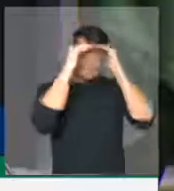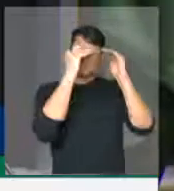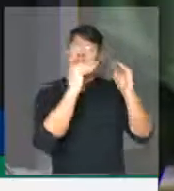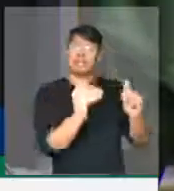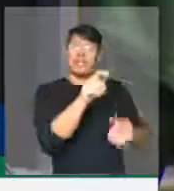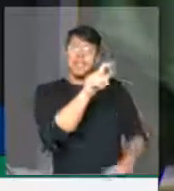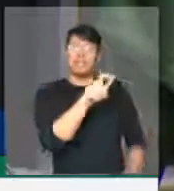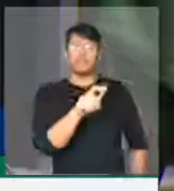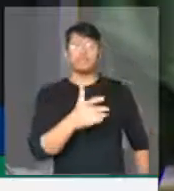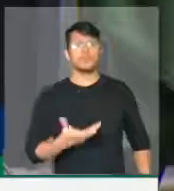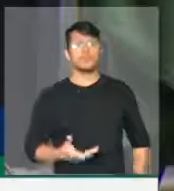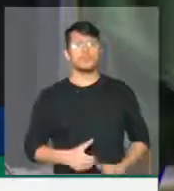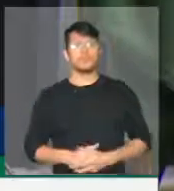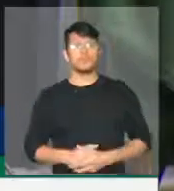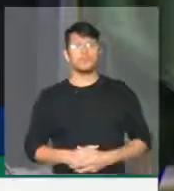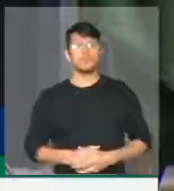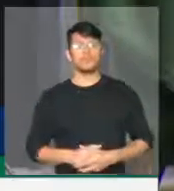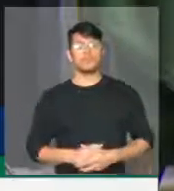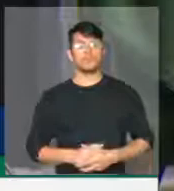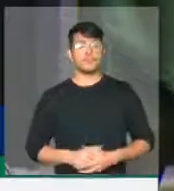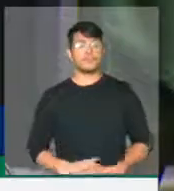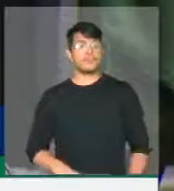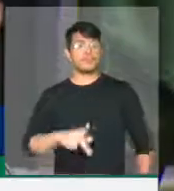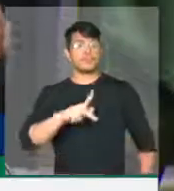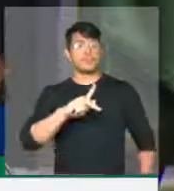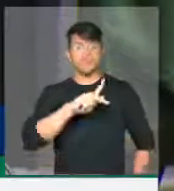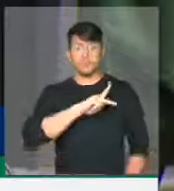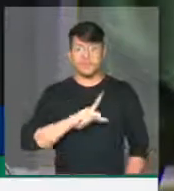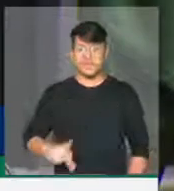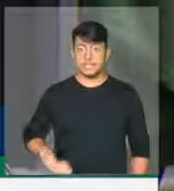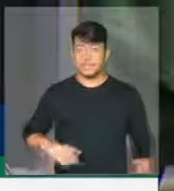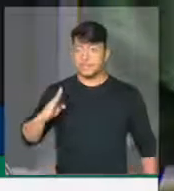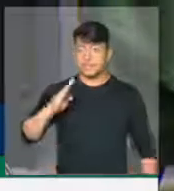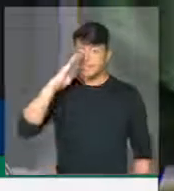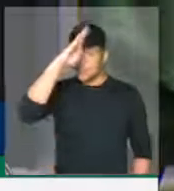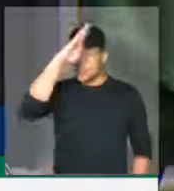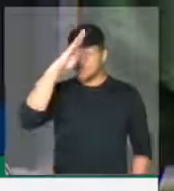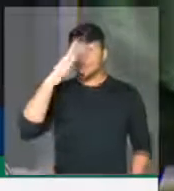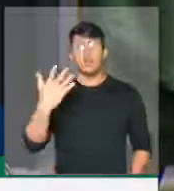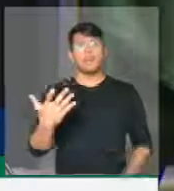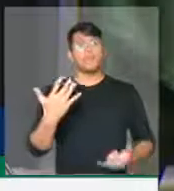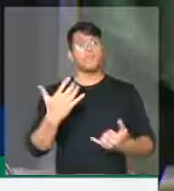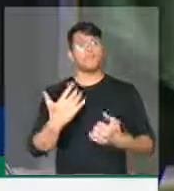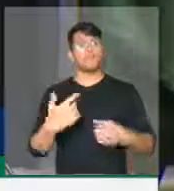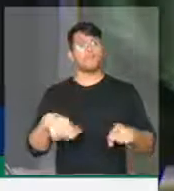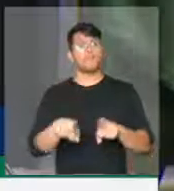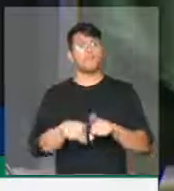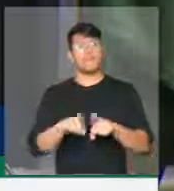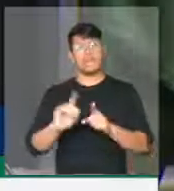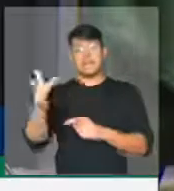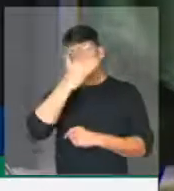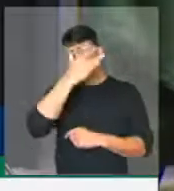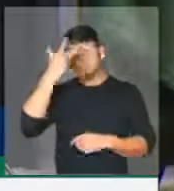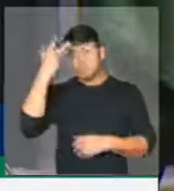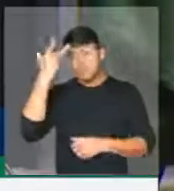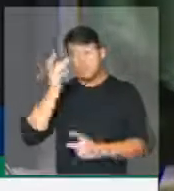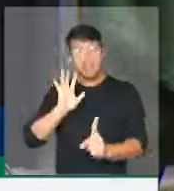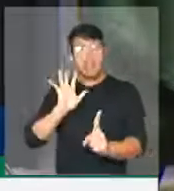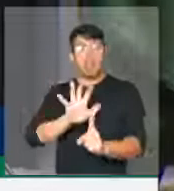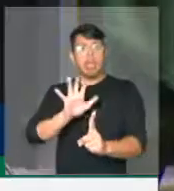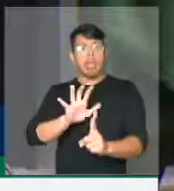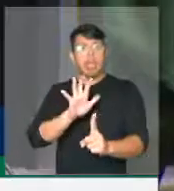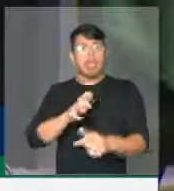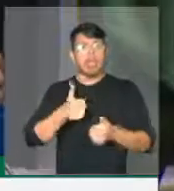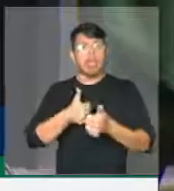haver com a presidência da República. O presidente e seus seguidores evocam com muita